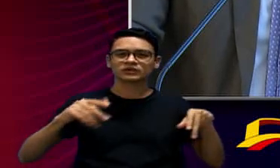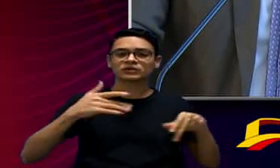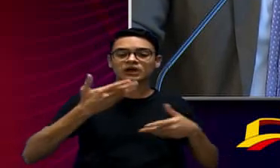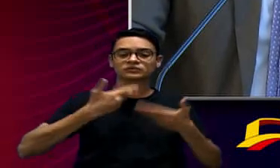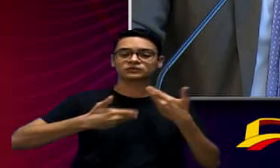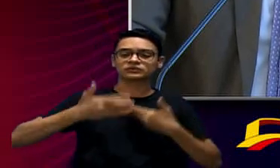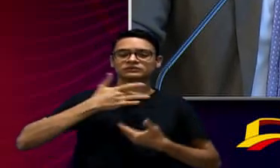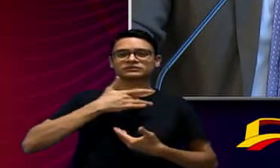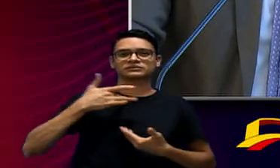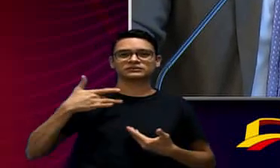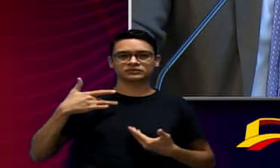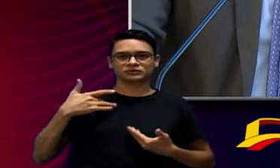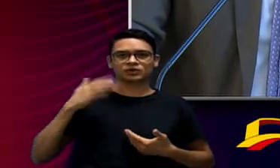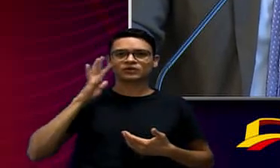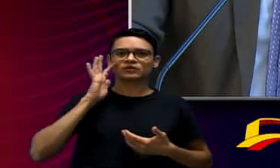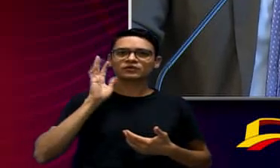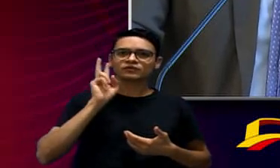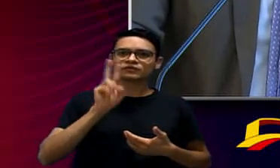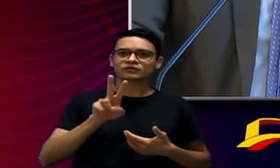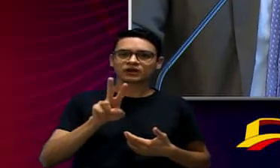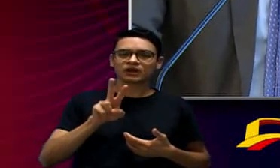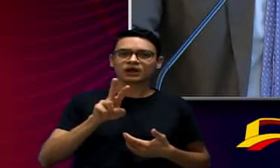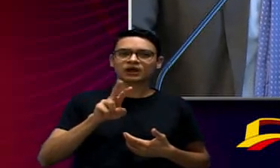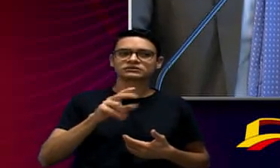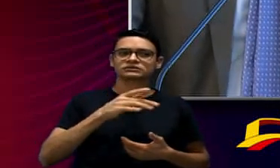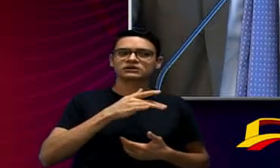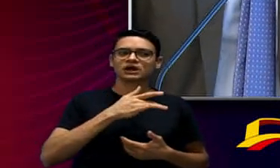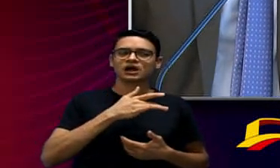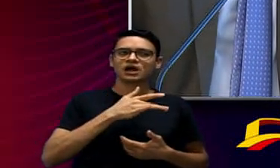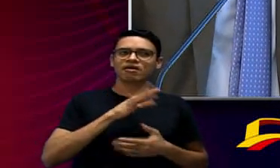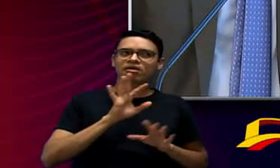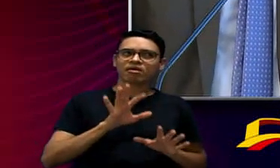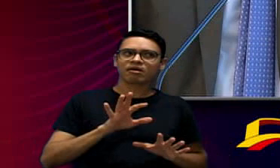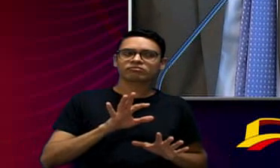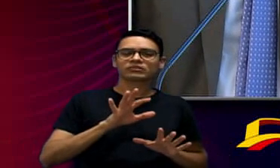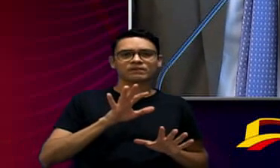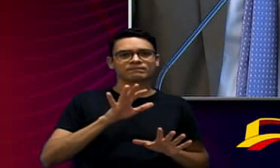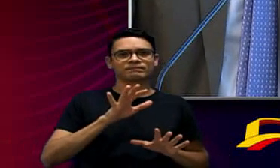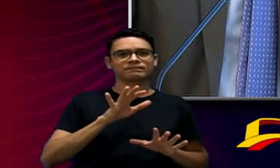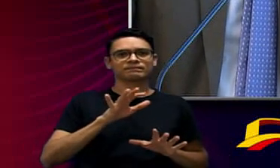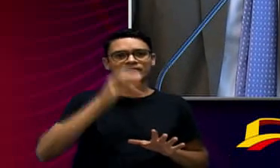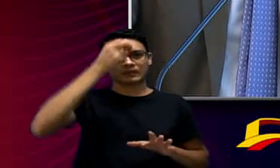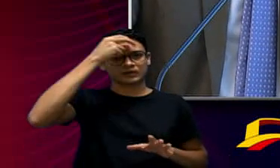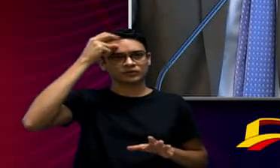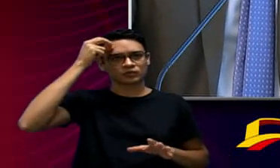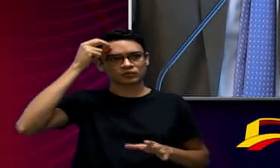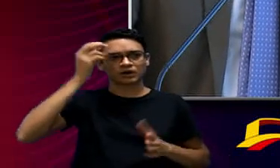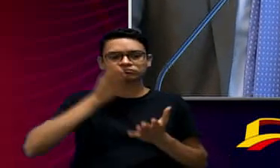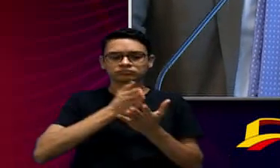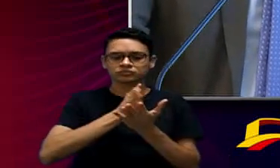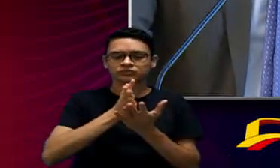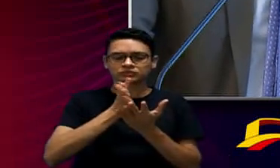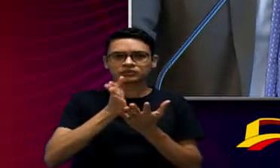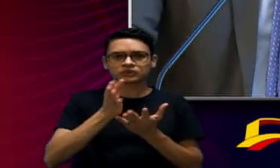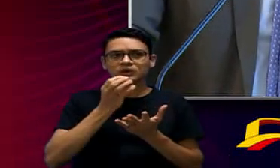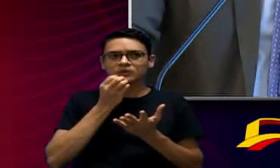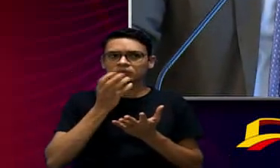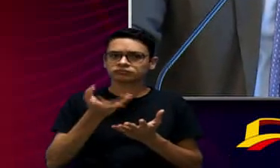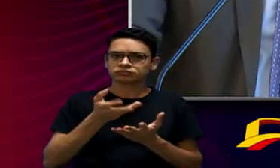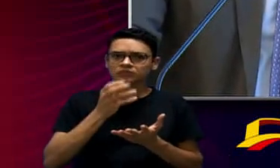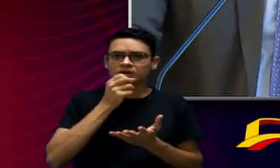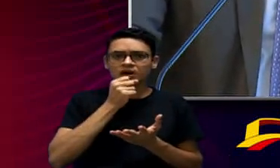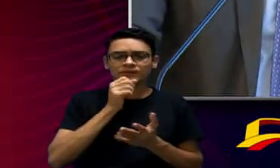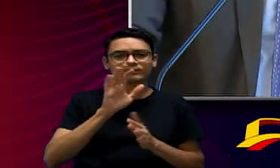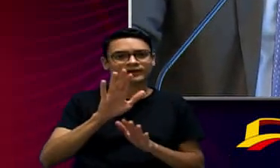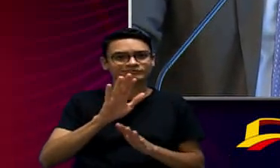que essa saída que a prefeitura traz... É uma saúde, assim, é uma saída emergencial que pode trazer problemas